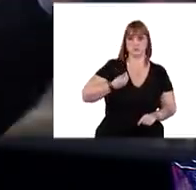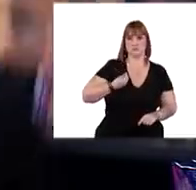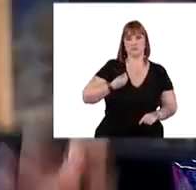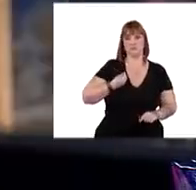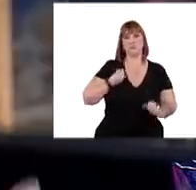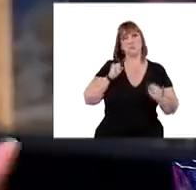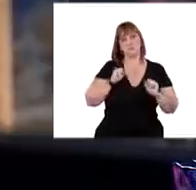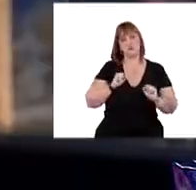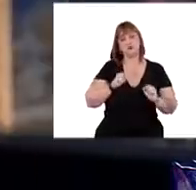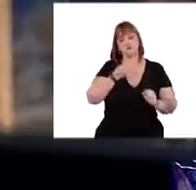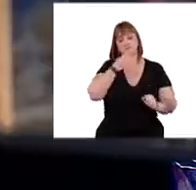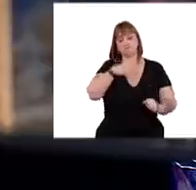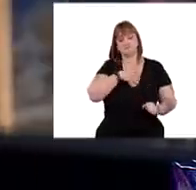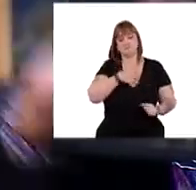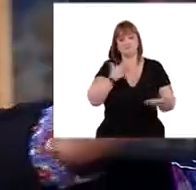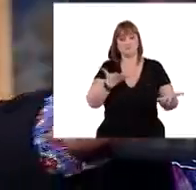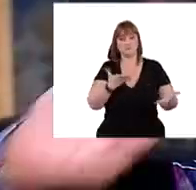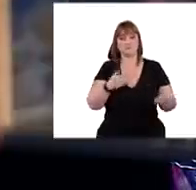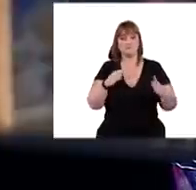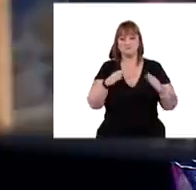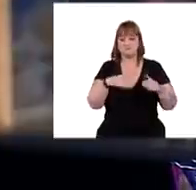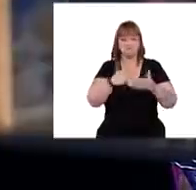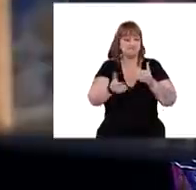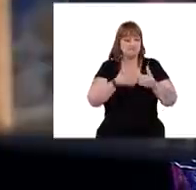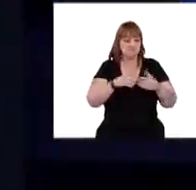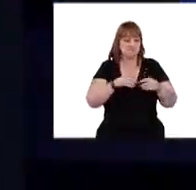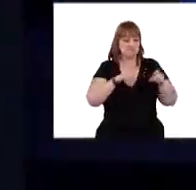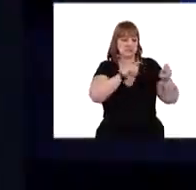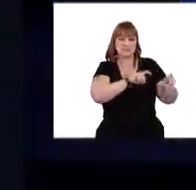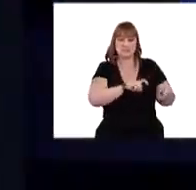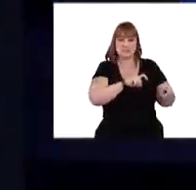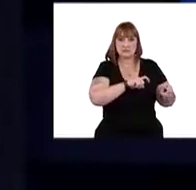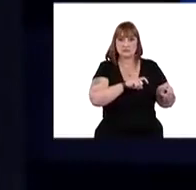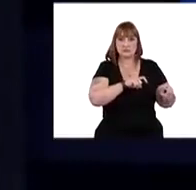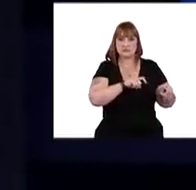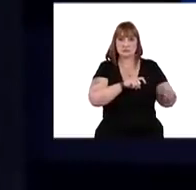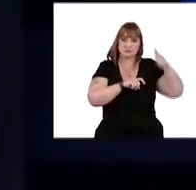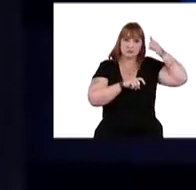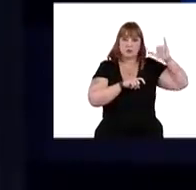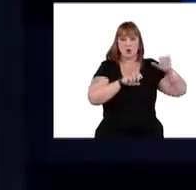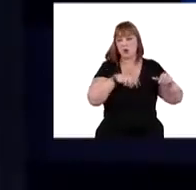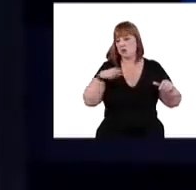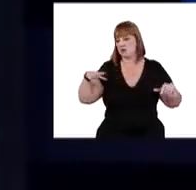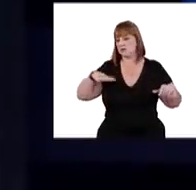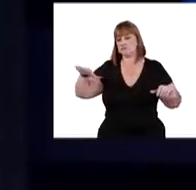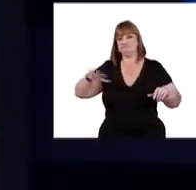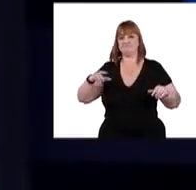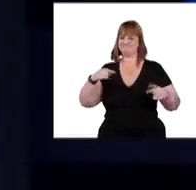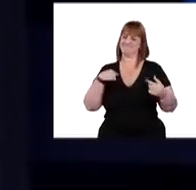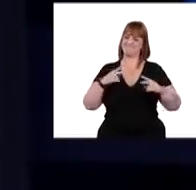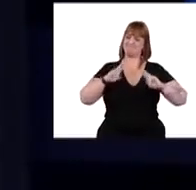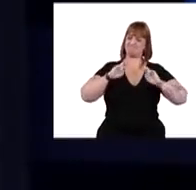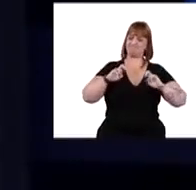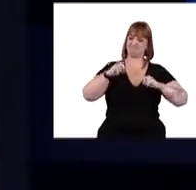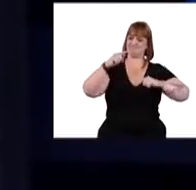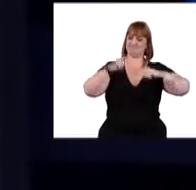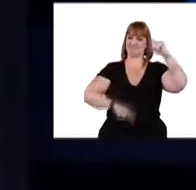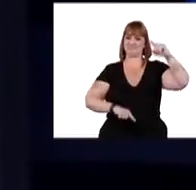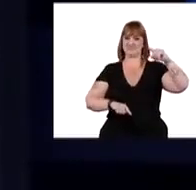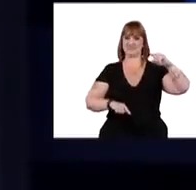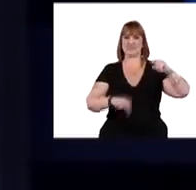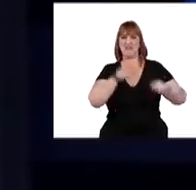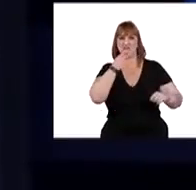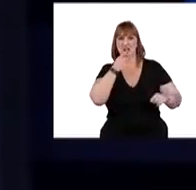elas possam estar bem, seja no campo, seja na cidade. Eu vejo uma incoerência aí, porque a senhora criticou há pouco a